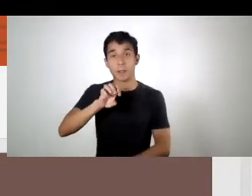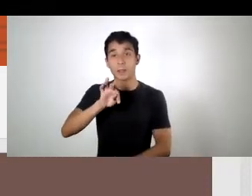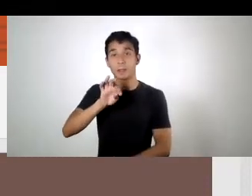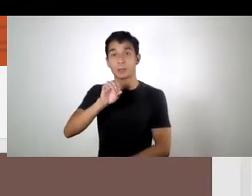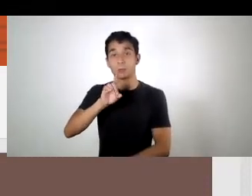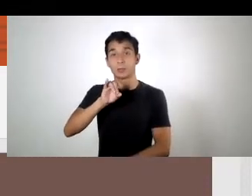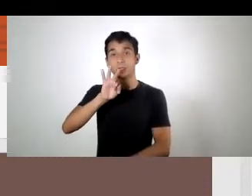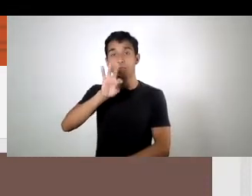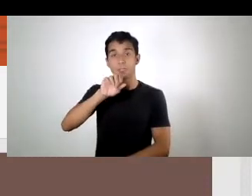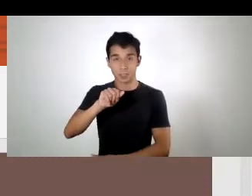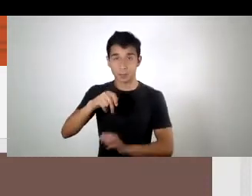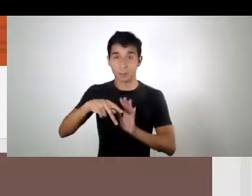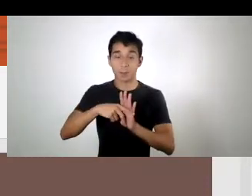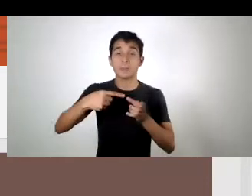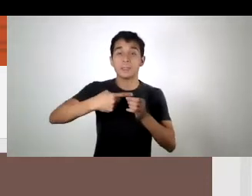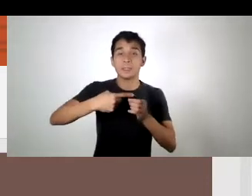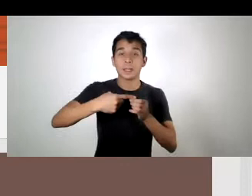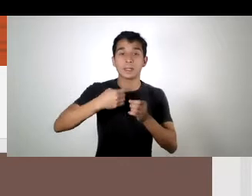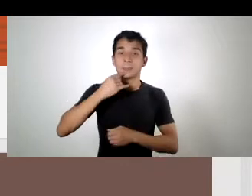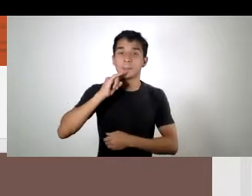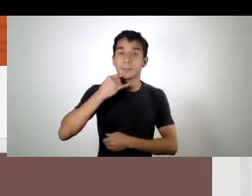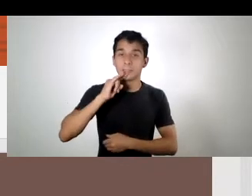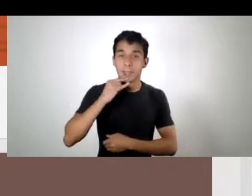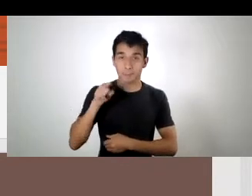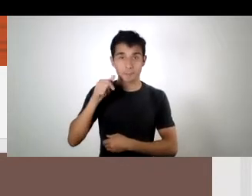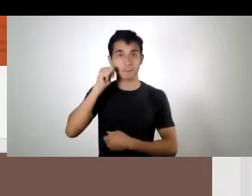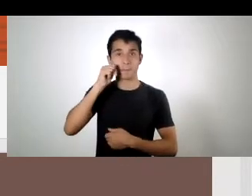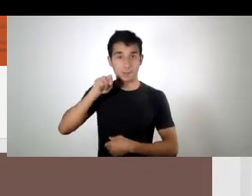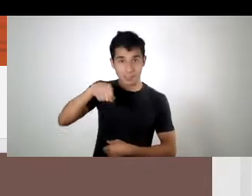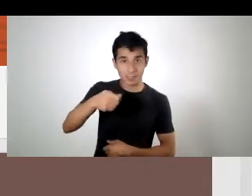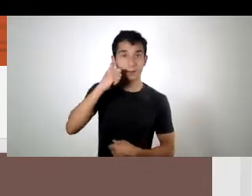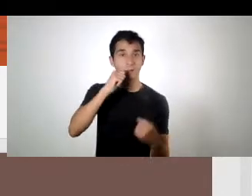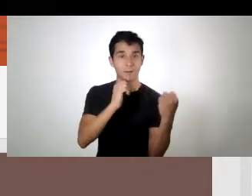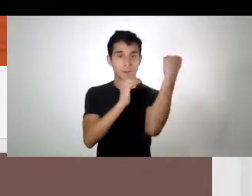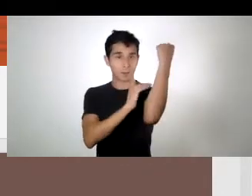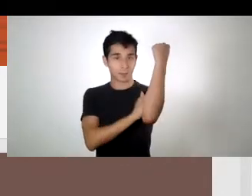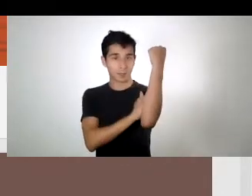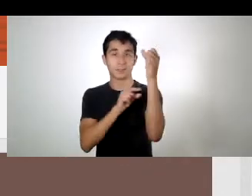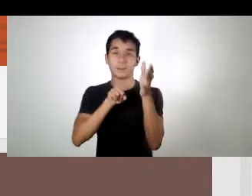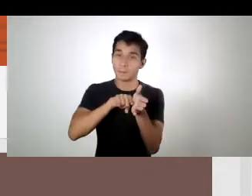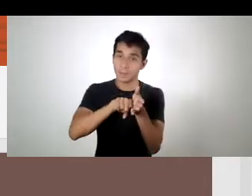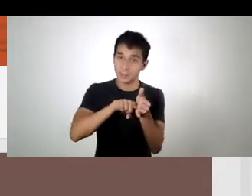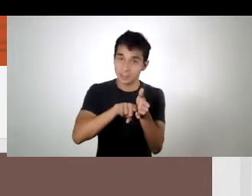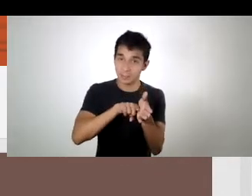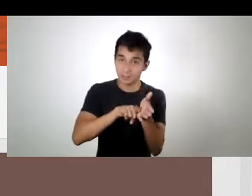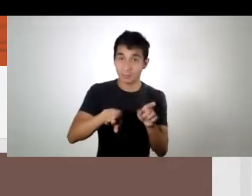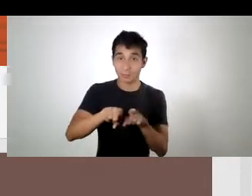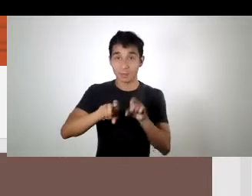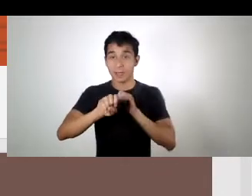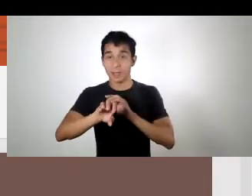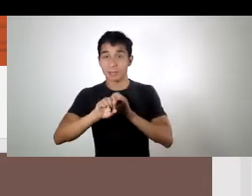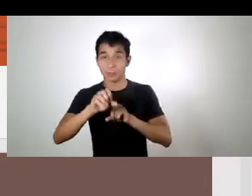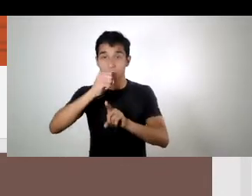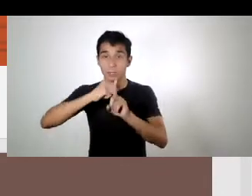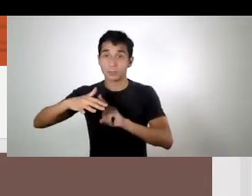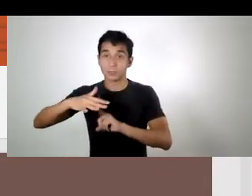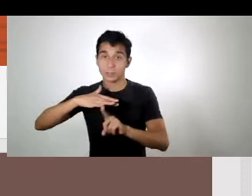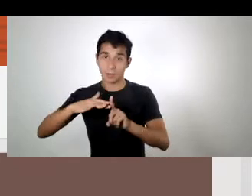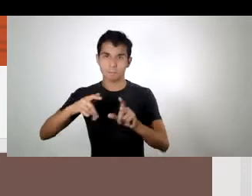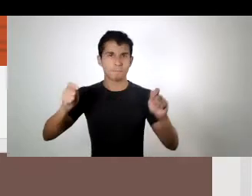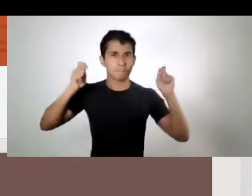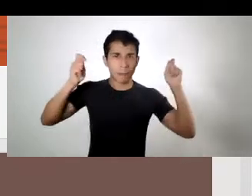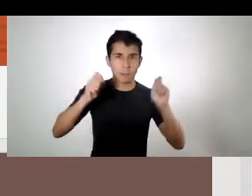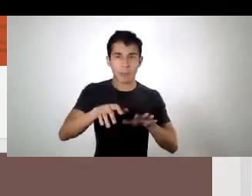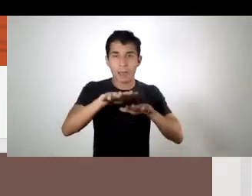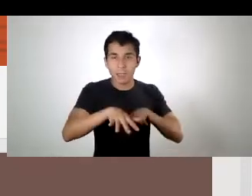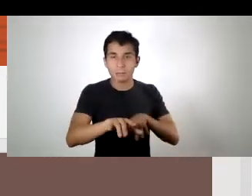Piracicaba. Ela é feminista, pesquisadora, educadora social, ativista e articuladora